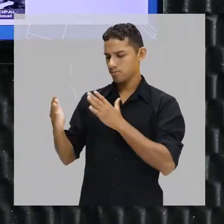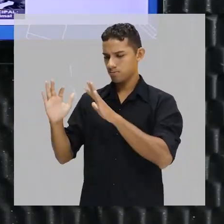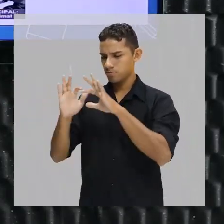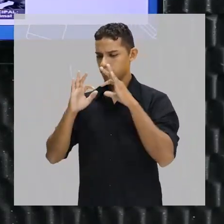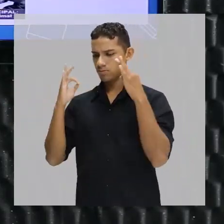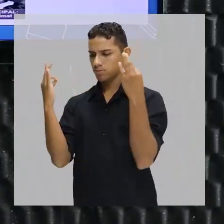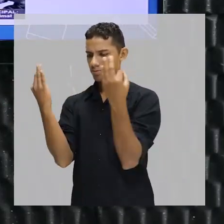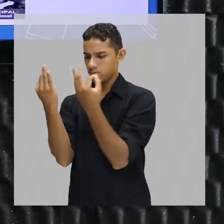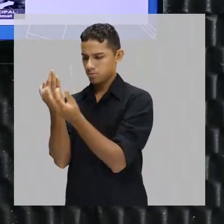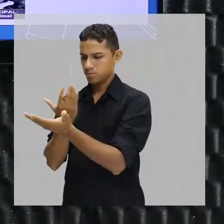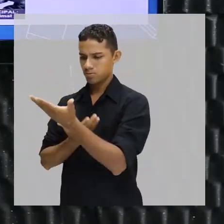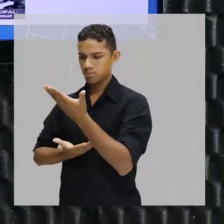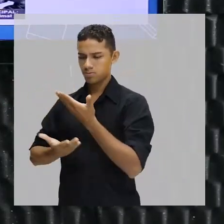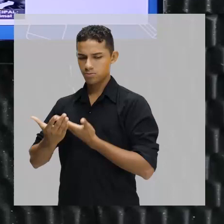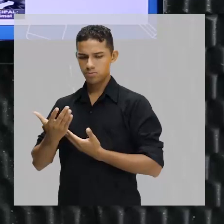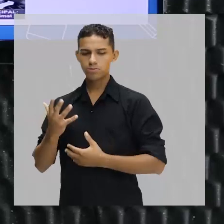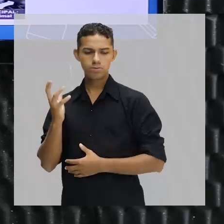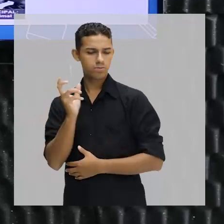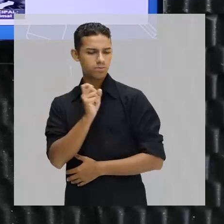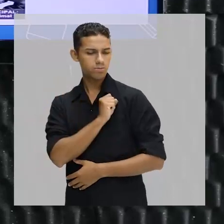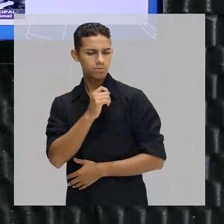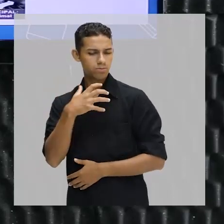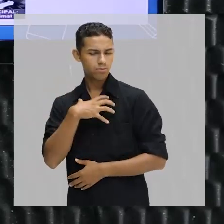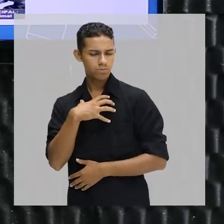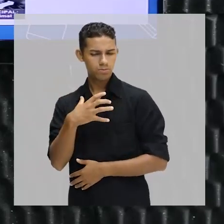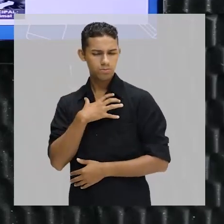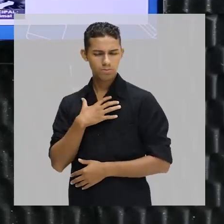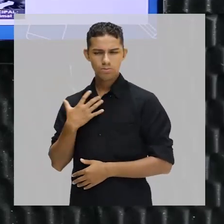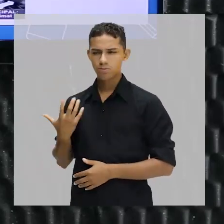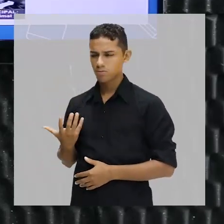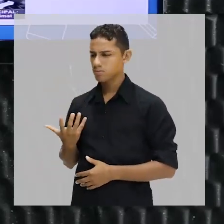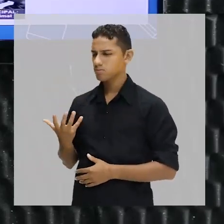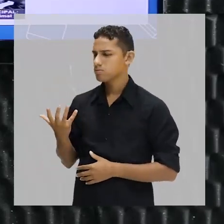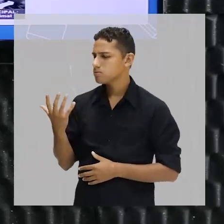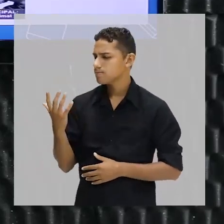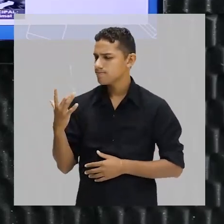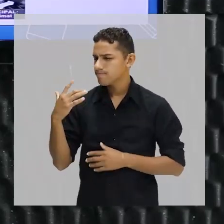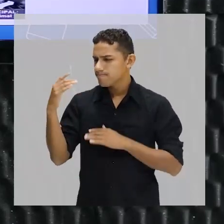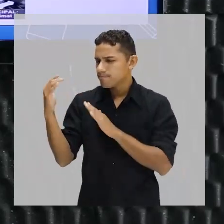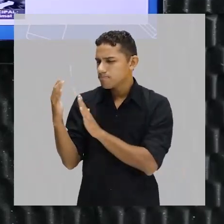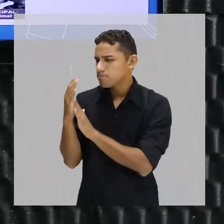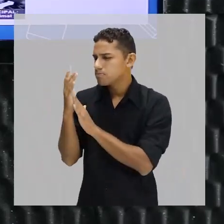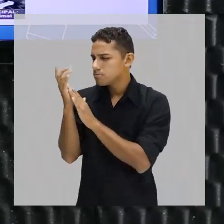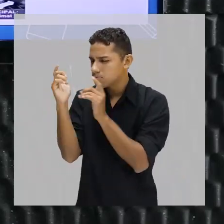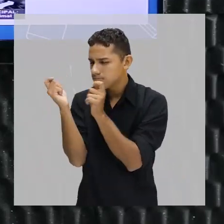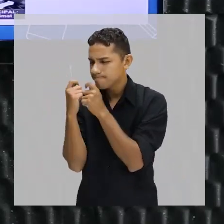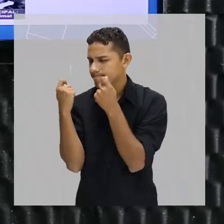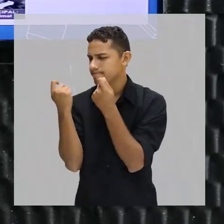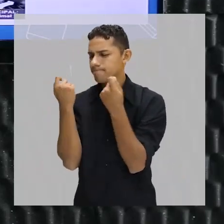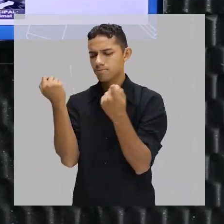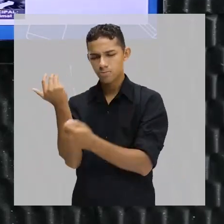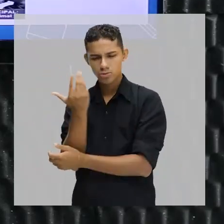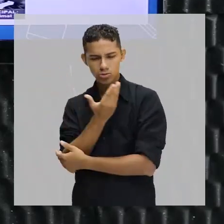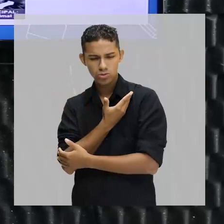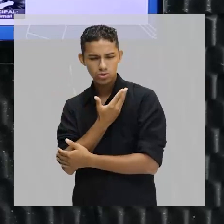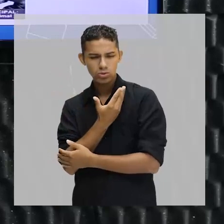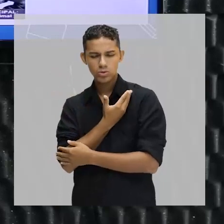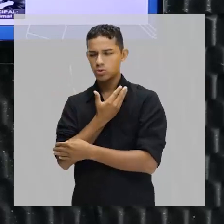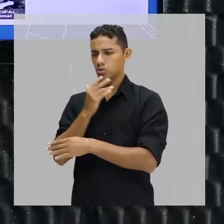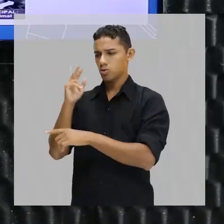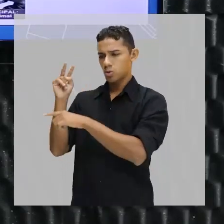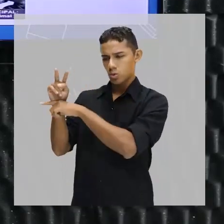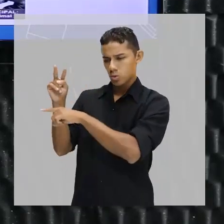família, sentimento terno ou ardente por outra pessoa, adoração, amizade,